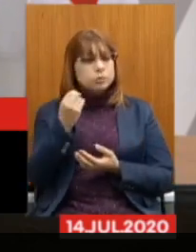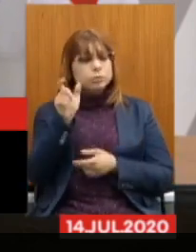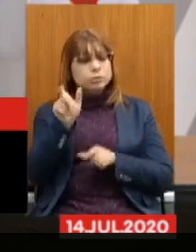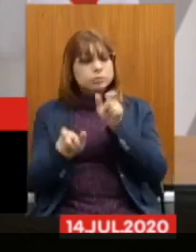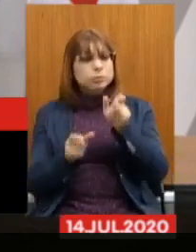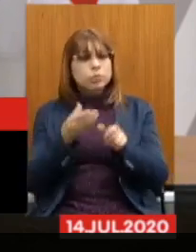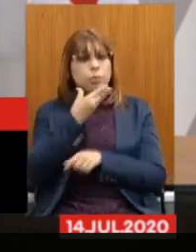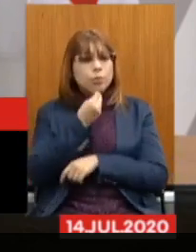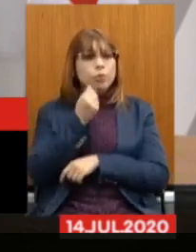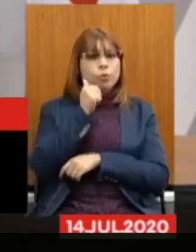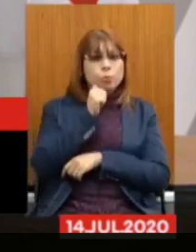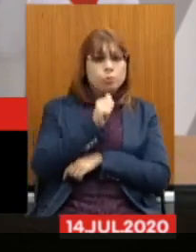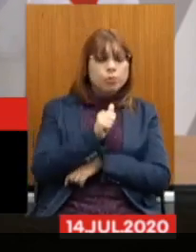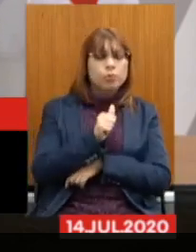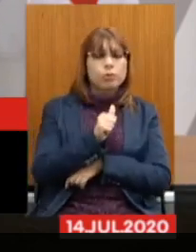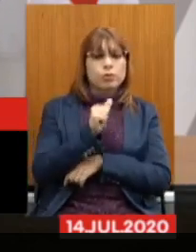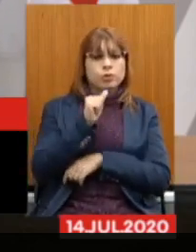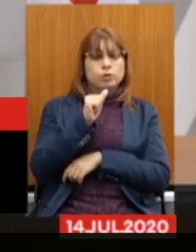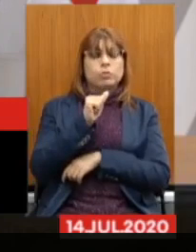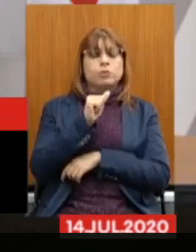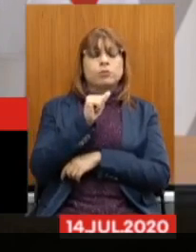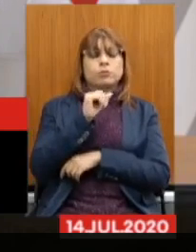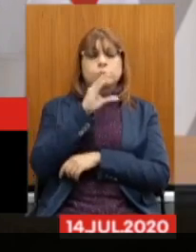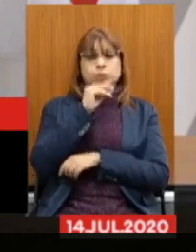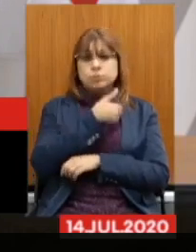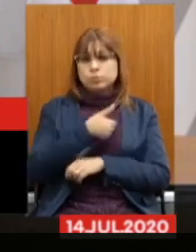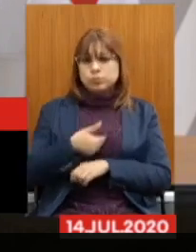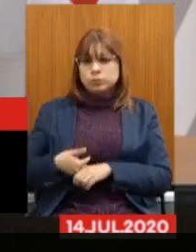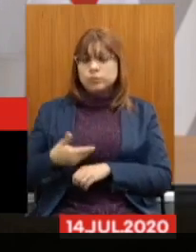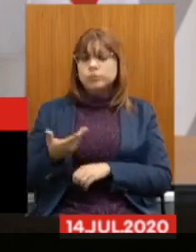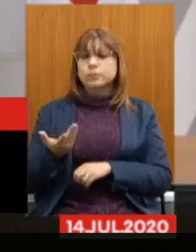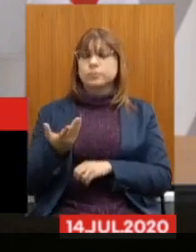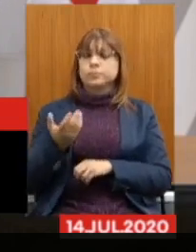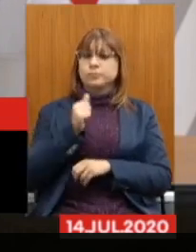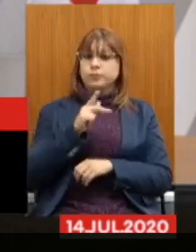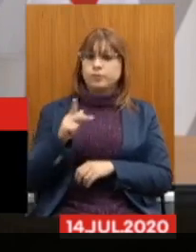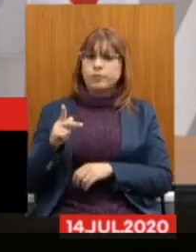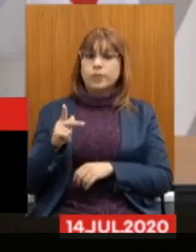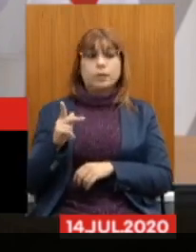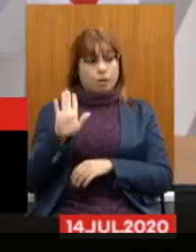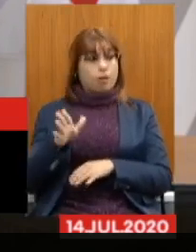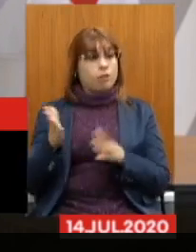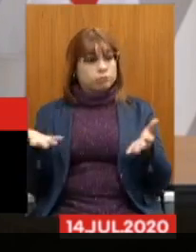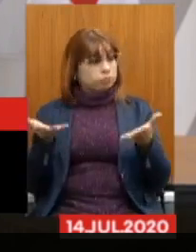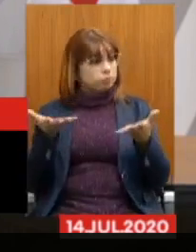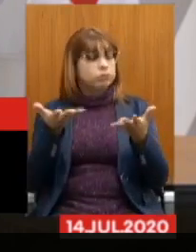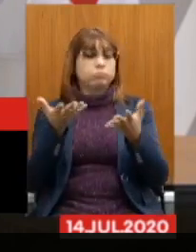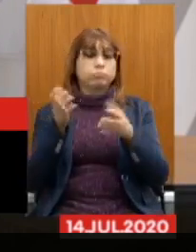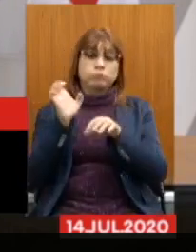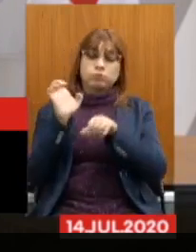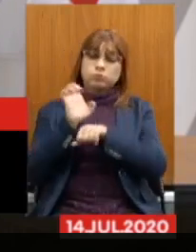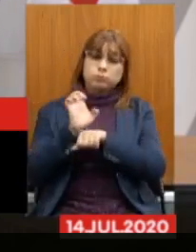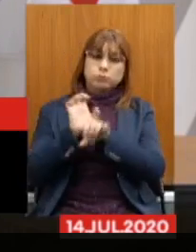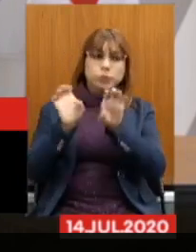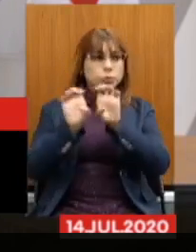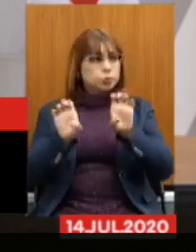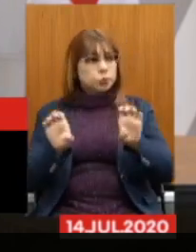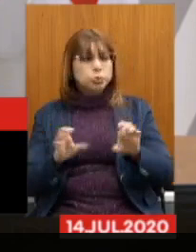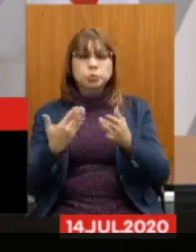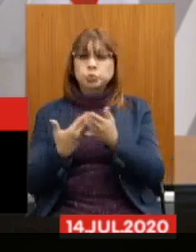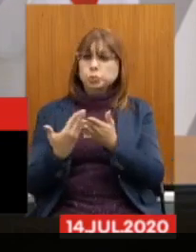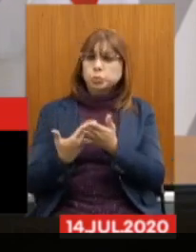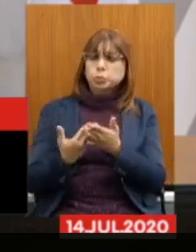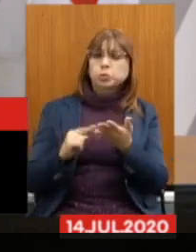públicos aposentados foram os responsáveis pela construção desse Estado que aí está, com a construção de toda a estrutura de